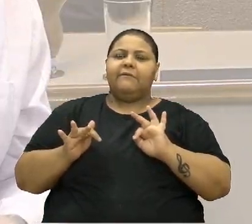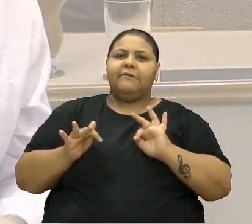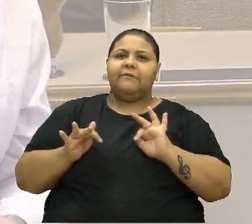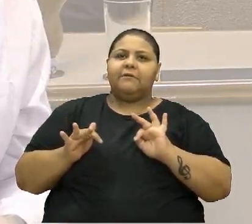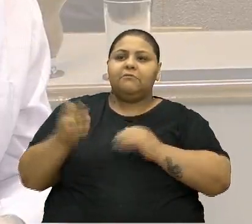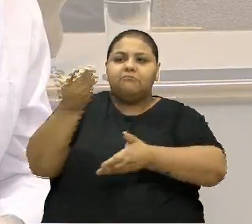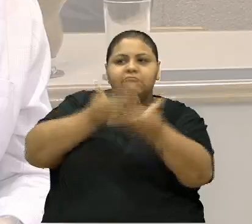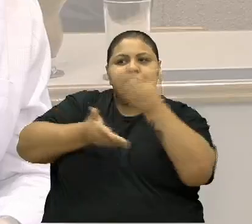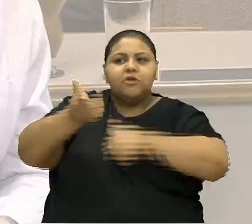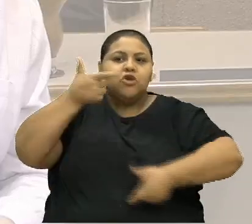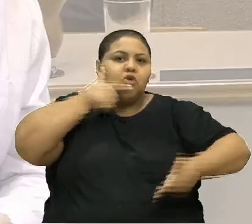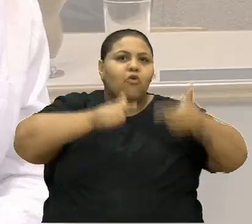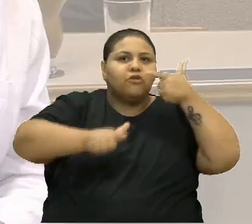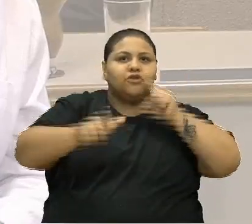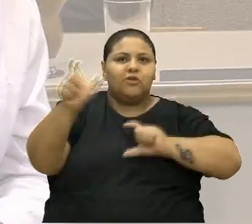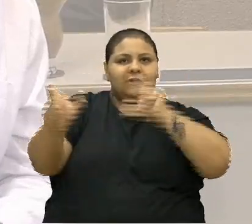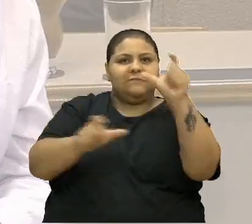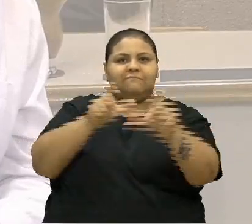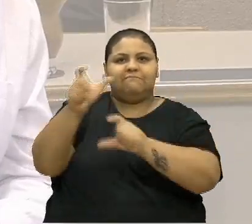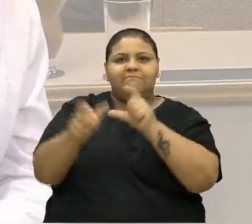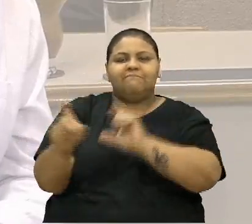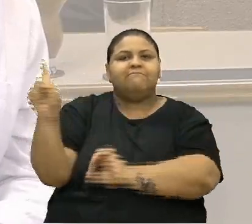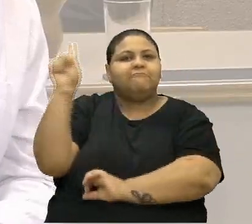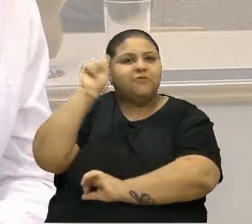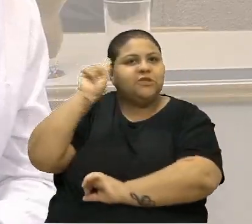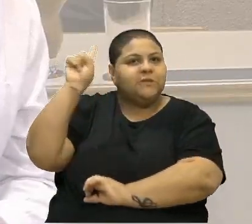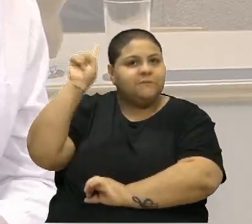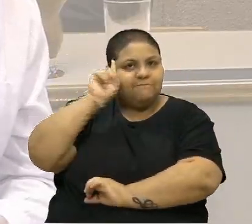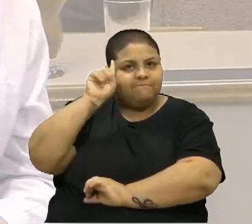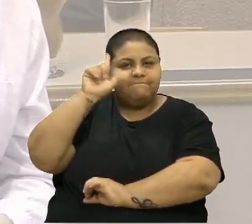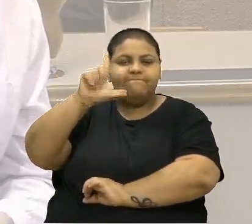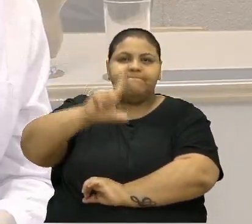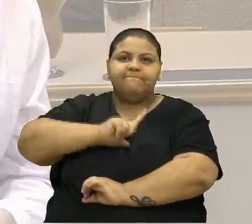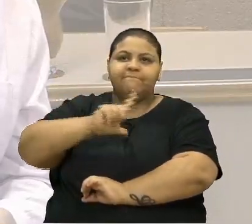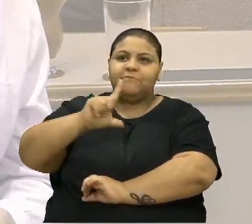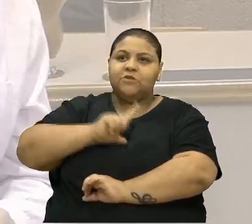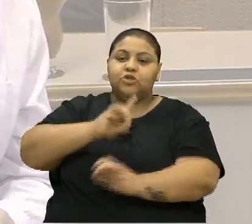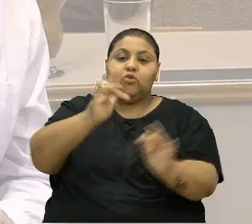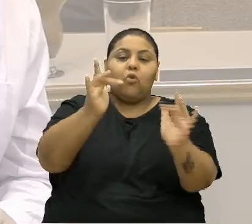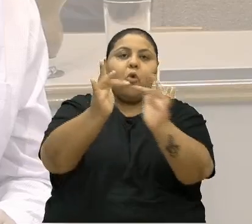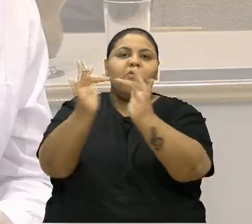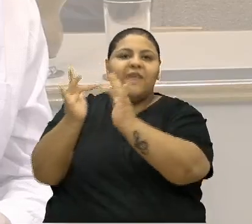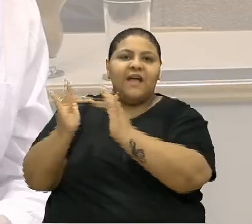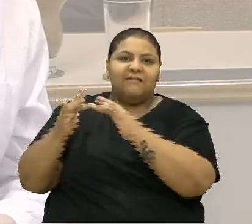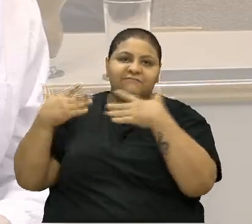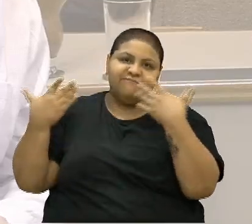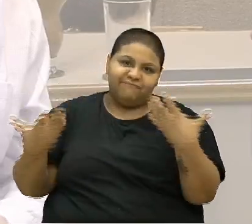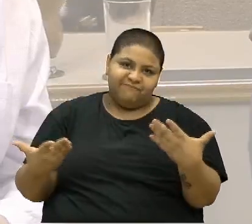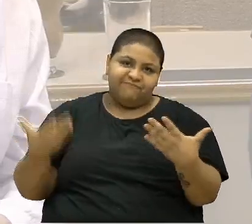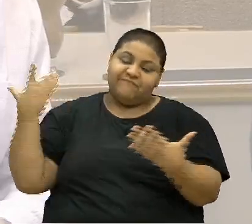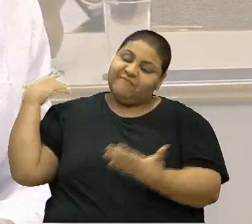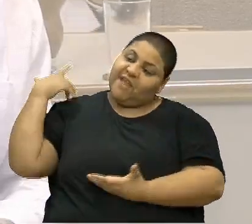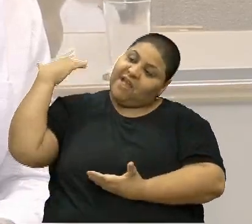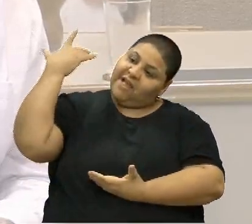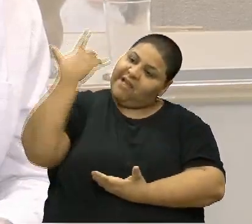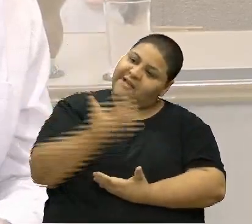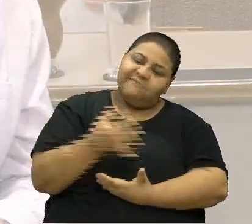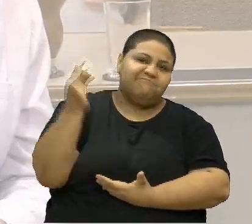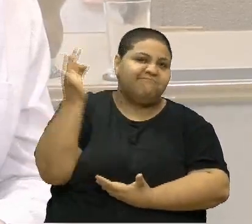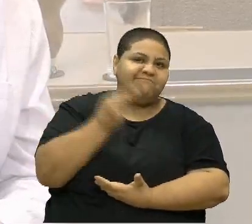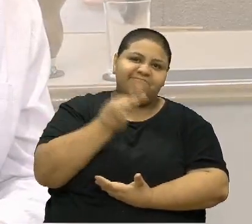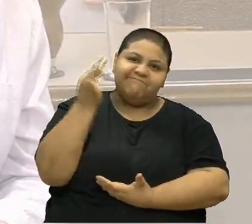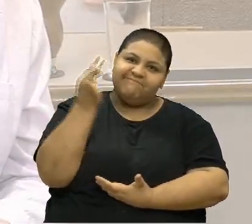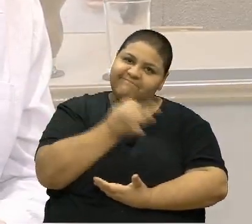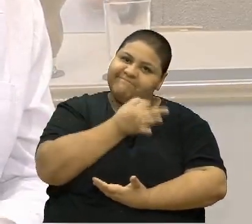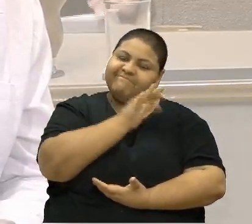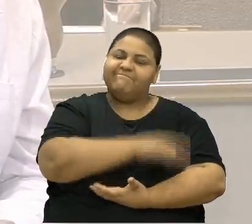e conquistou as pessoas que no dia a dia tinham o contato com ele. E a sua trajetória é brilhante.